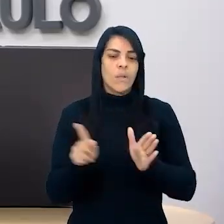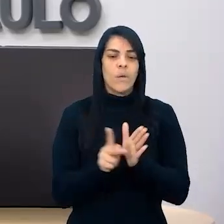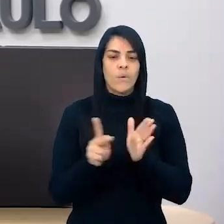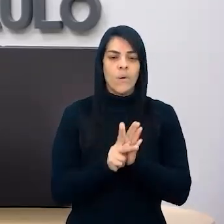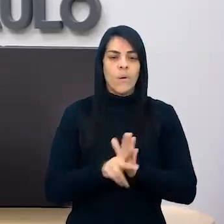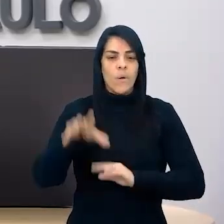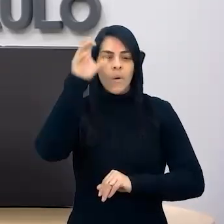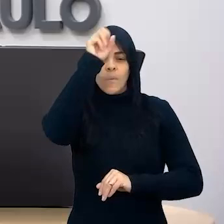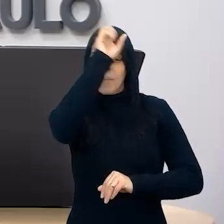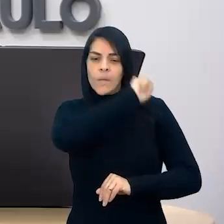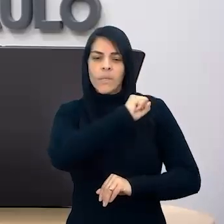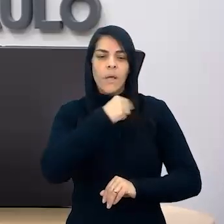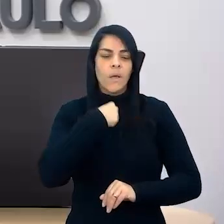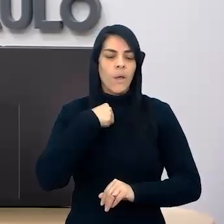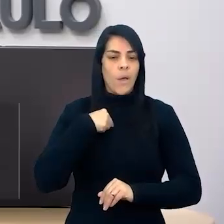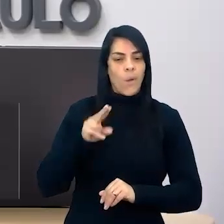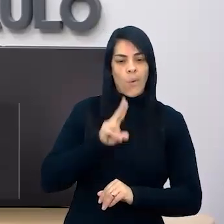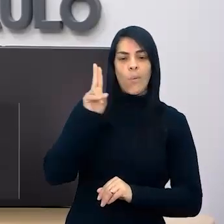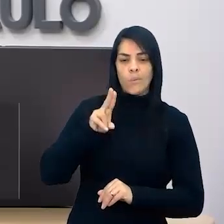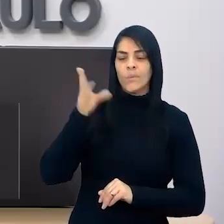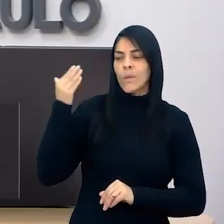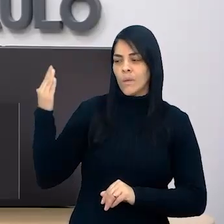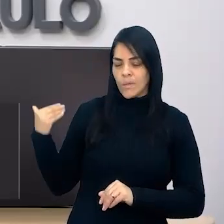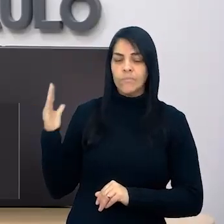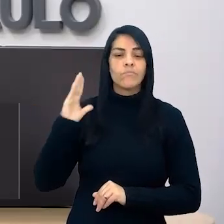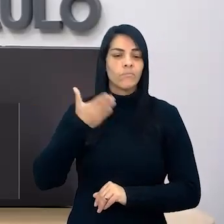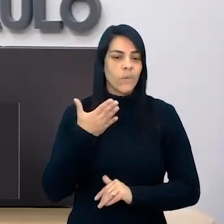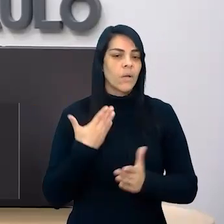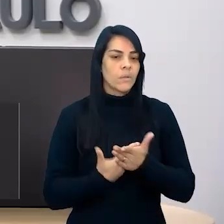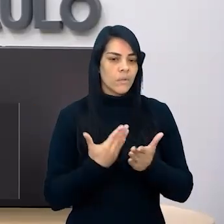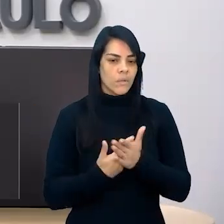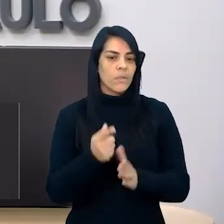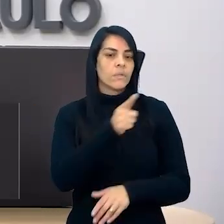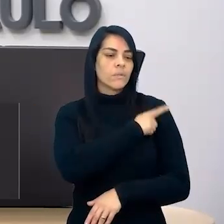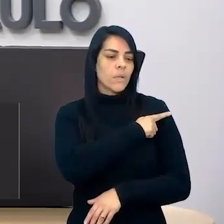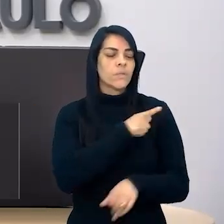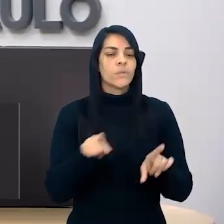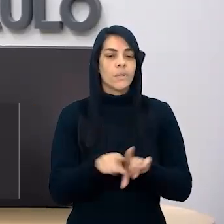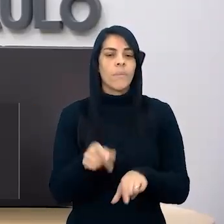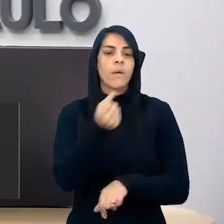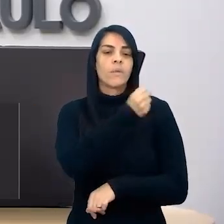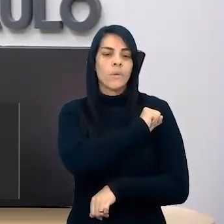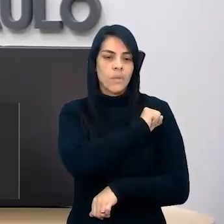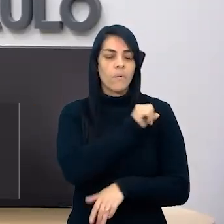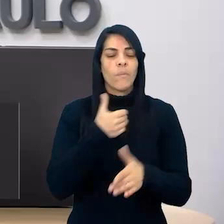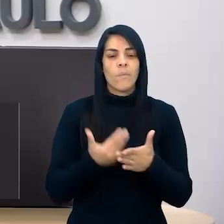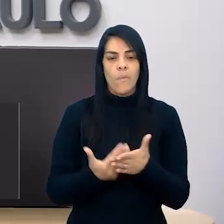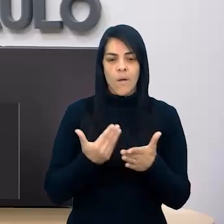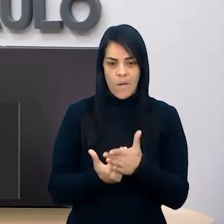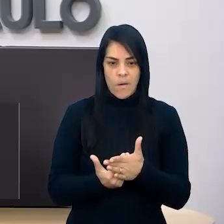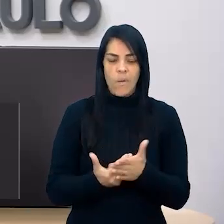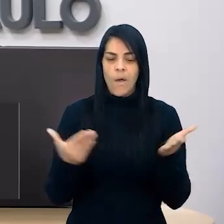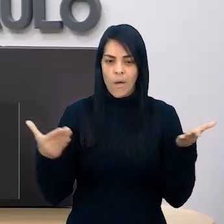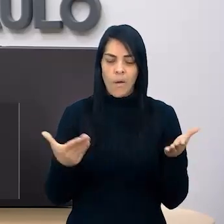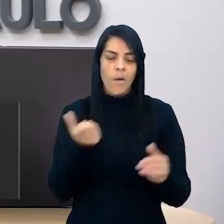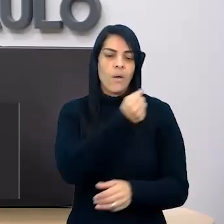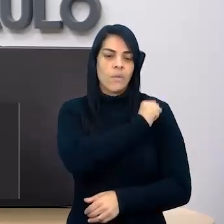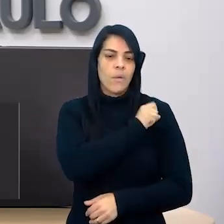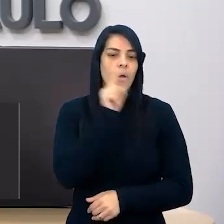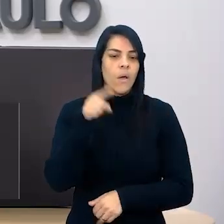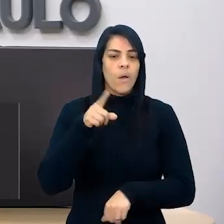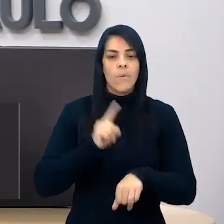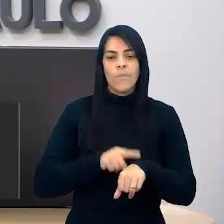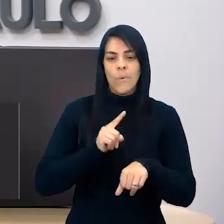Eu usei muito com os estudantes do 7º e do 8º, essa é uma aula do 8º, e era a hora que